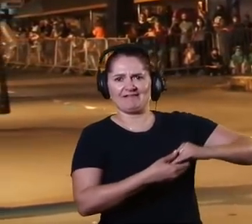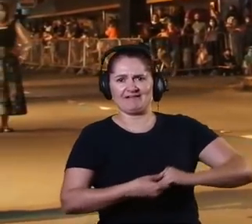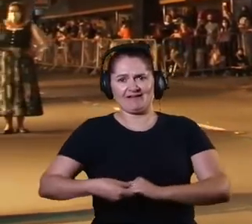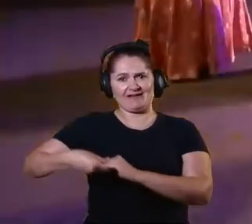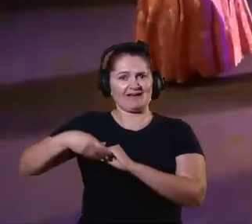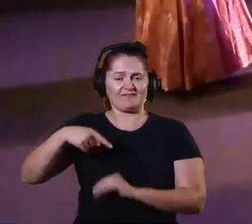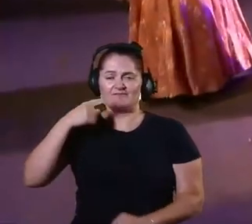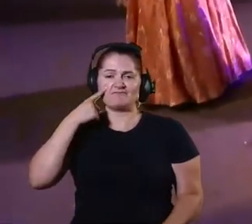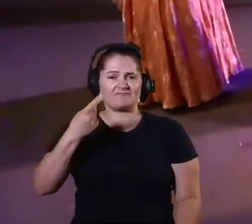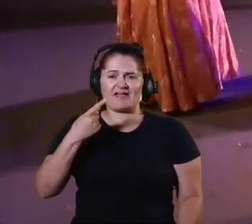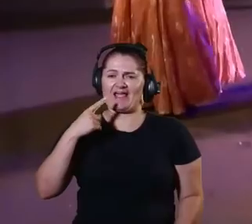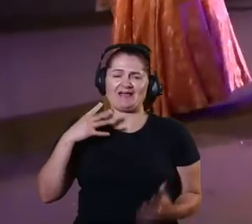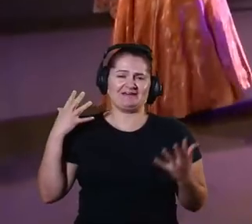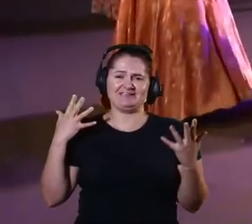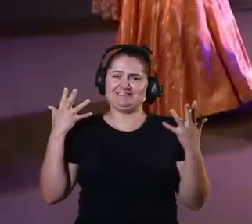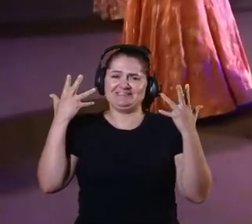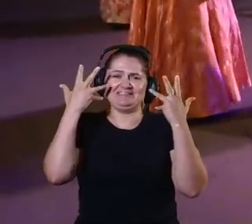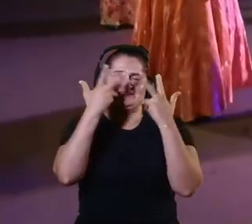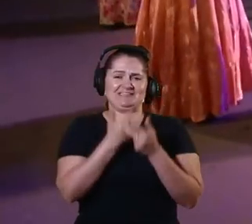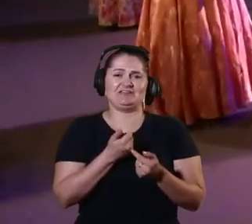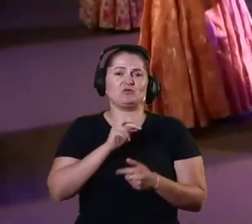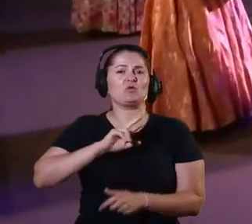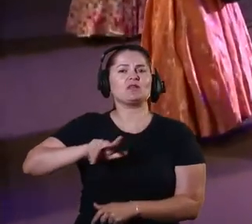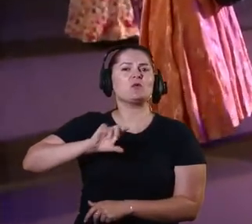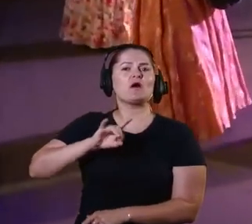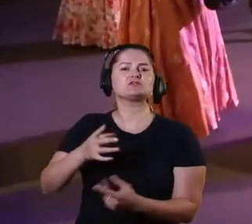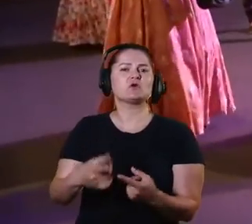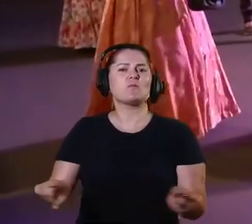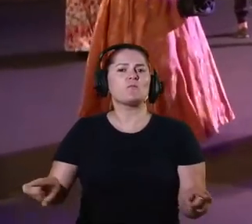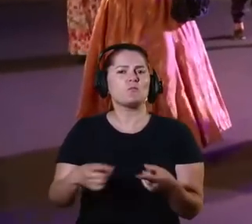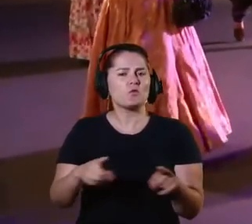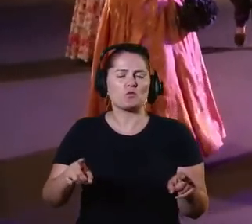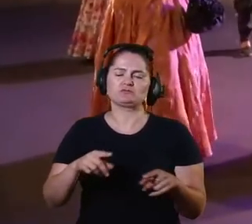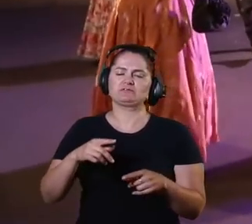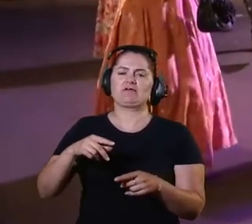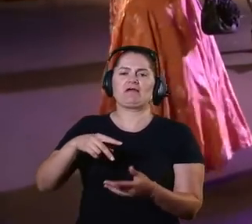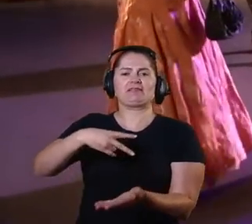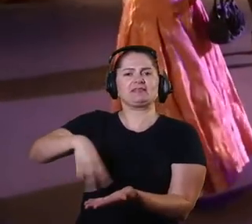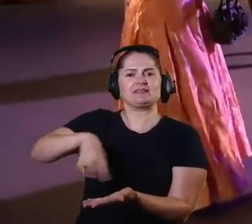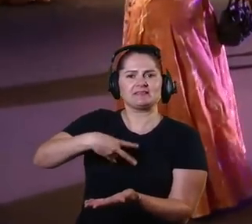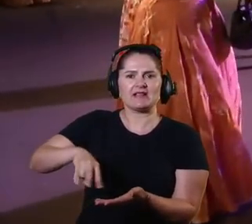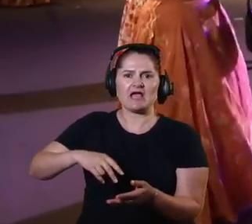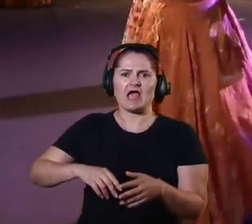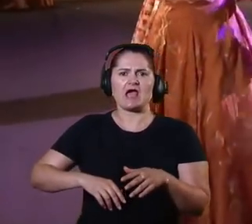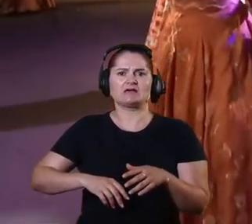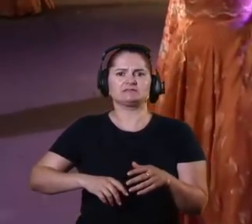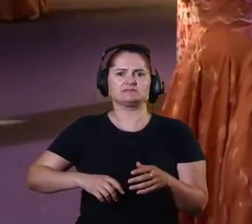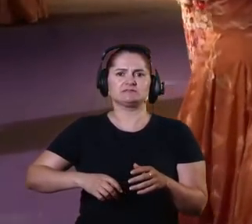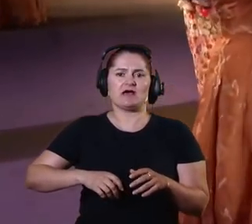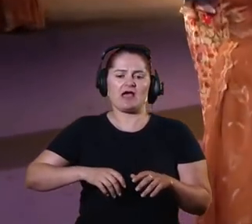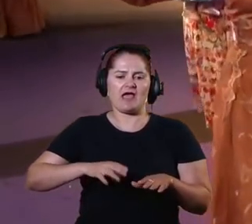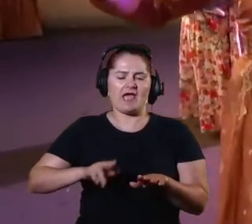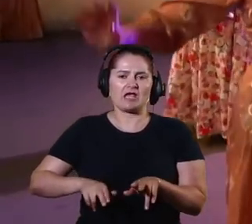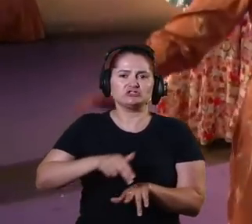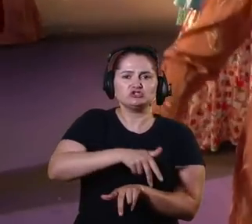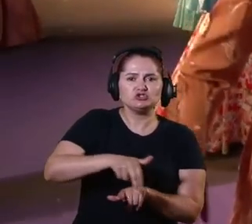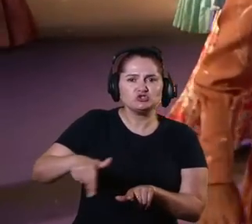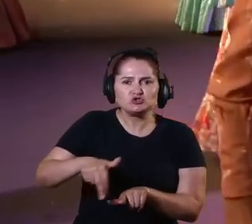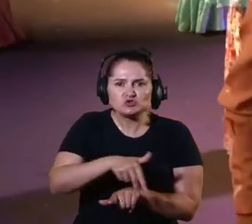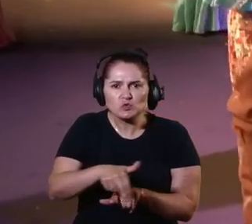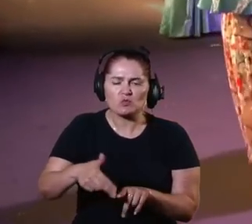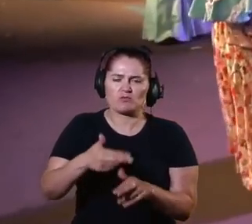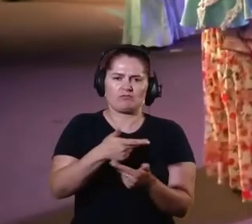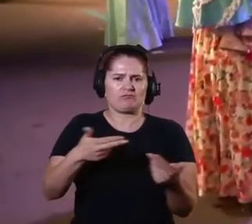ver, não é só a música, não é só a dança, também é a chula, também é a declamação de poesias. Então o